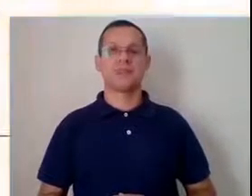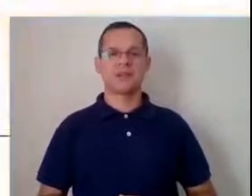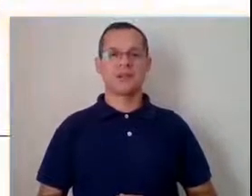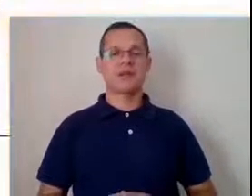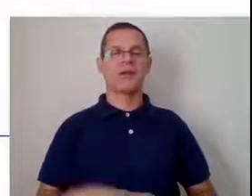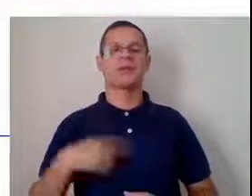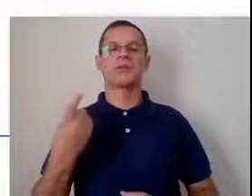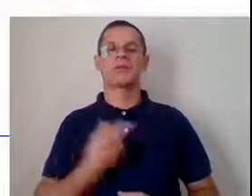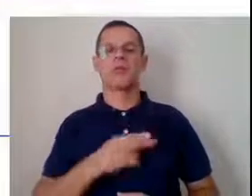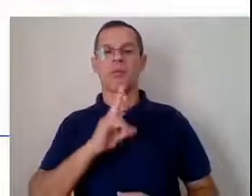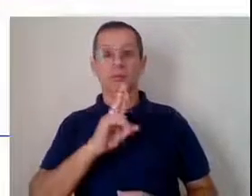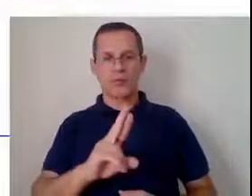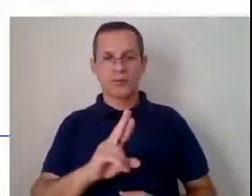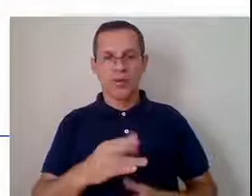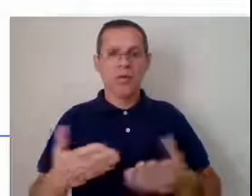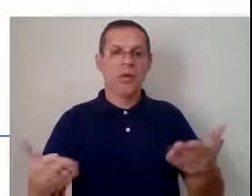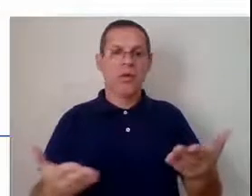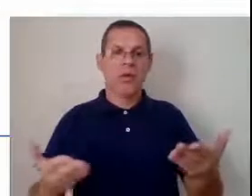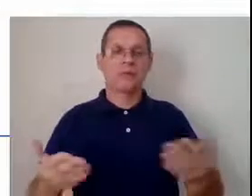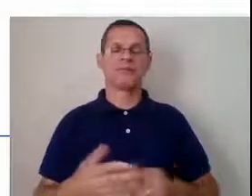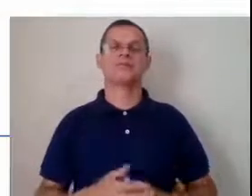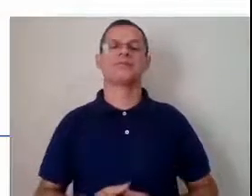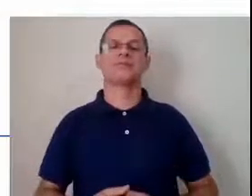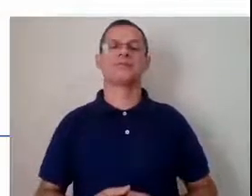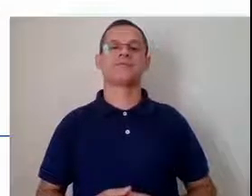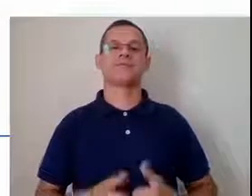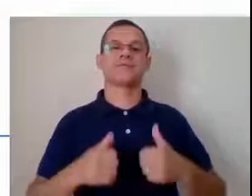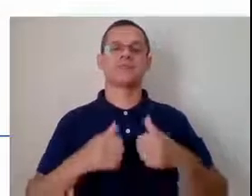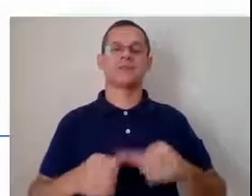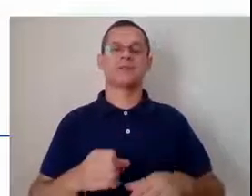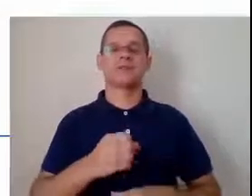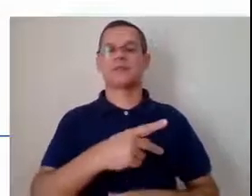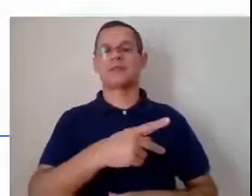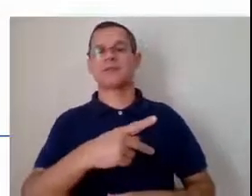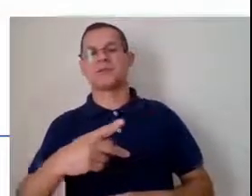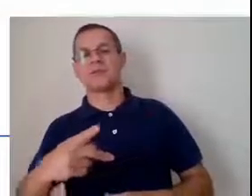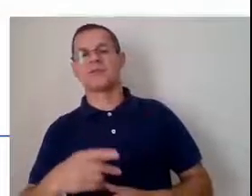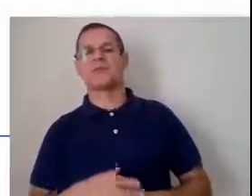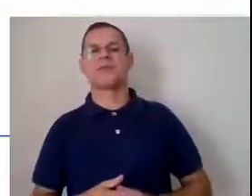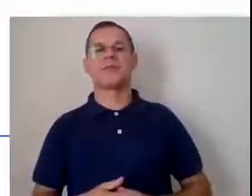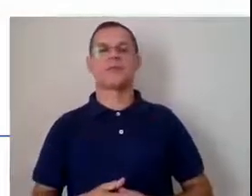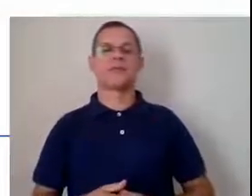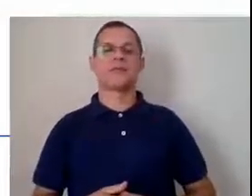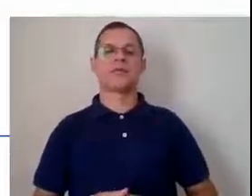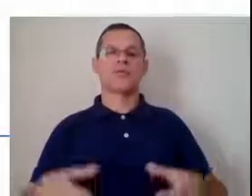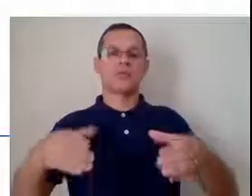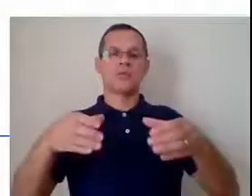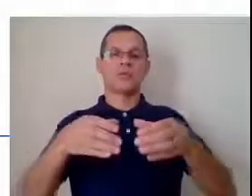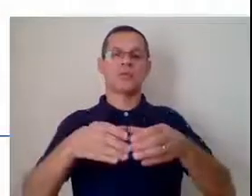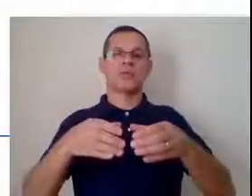Então, vamos resolver essa situação aqui. Ó,